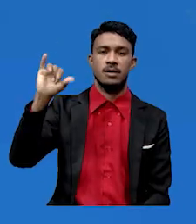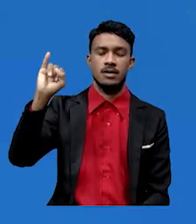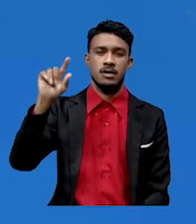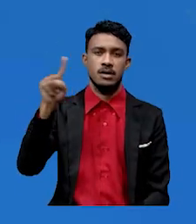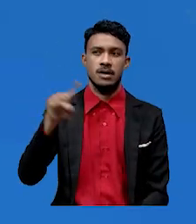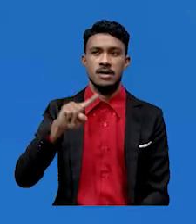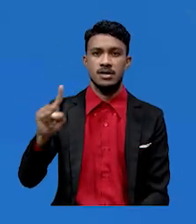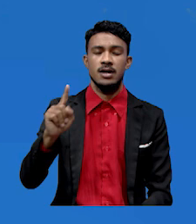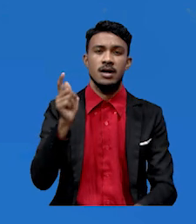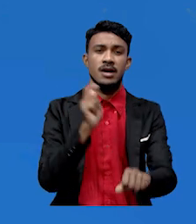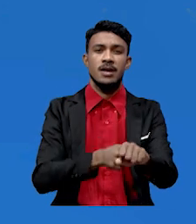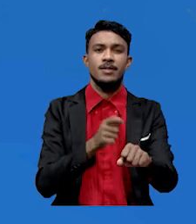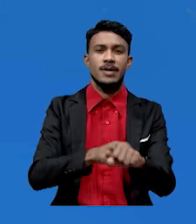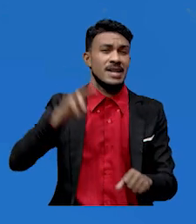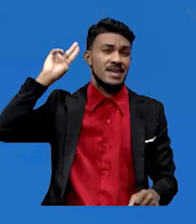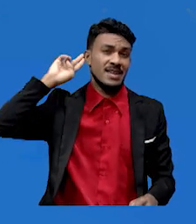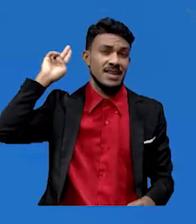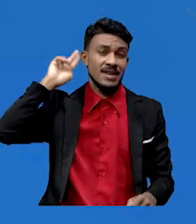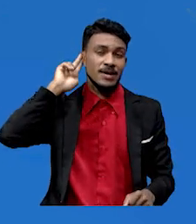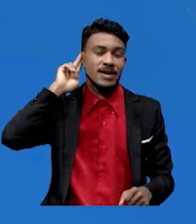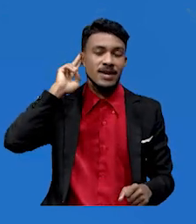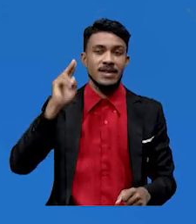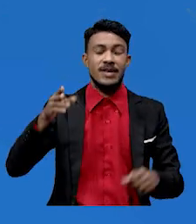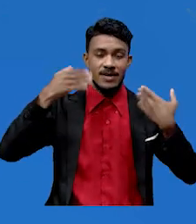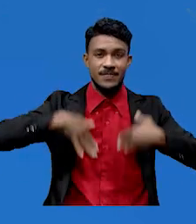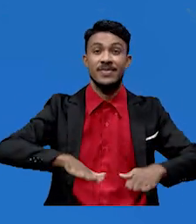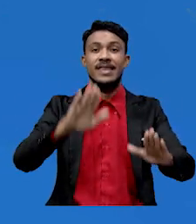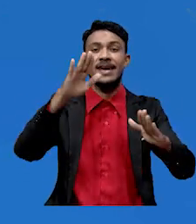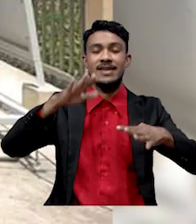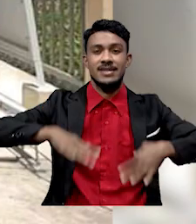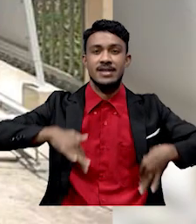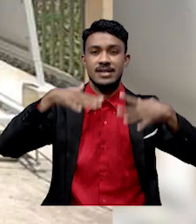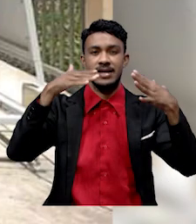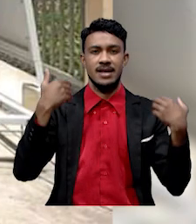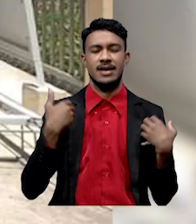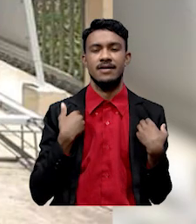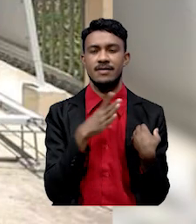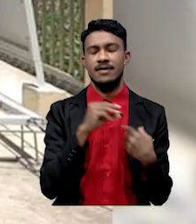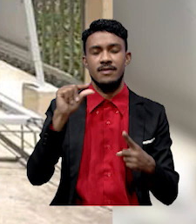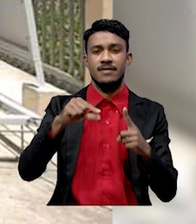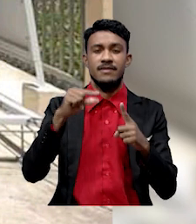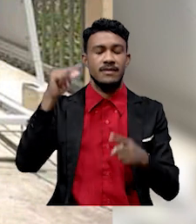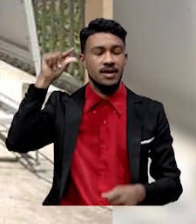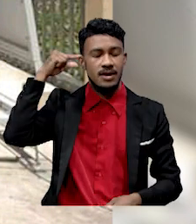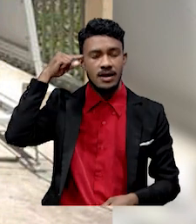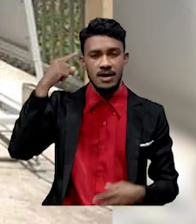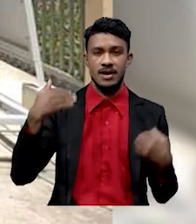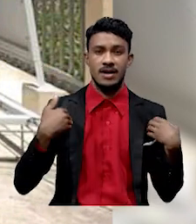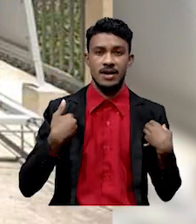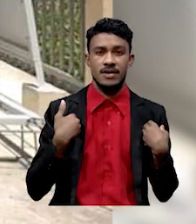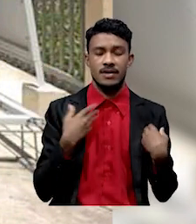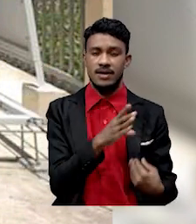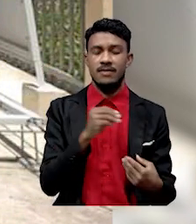alerta tsunami nebe governo estabelece e município de Ili, lá funciona ca avaria ona. Nune wanhira mosu tsunami ca tasisai e a capital